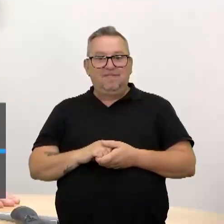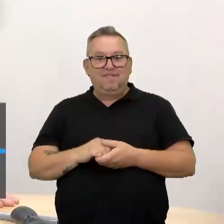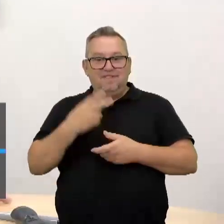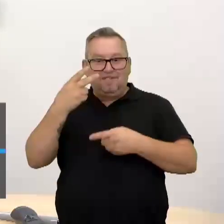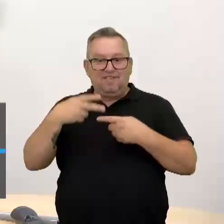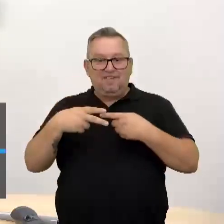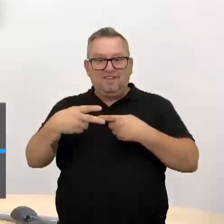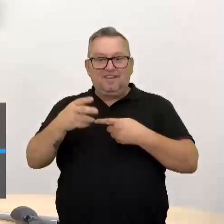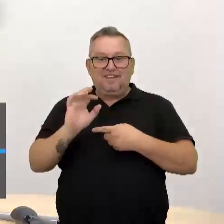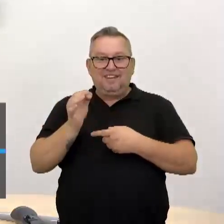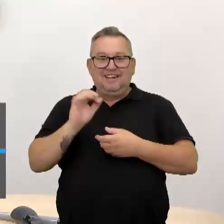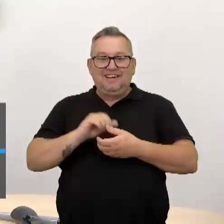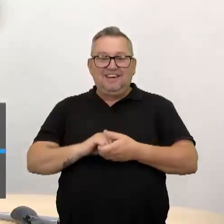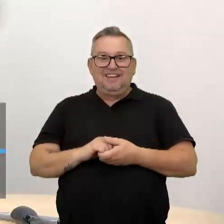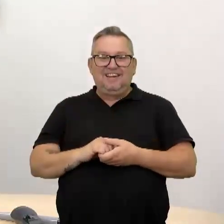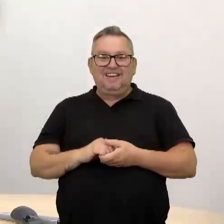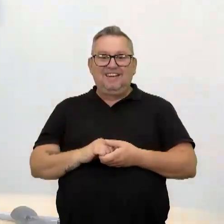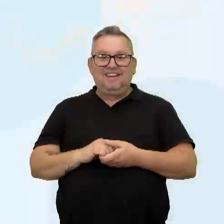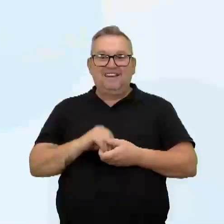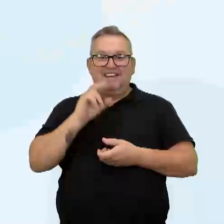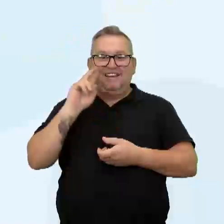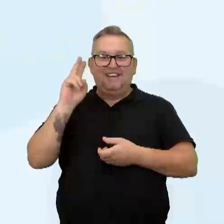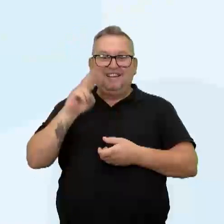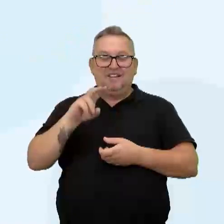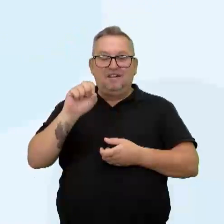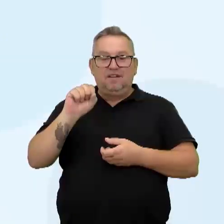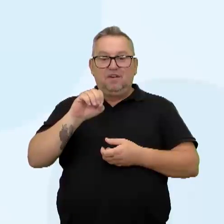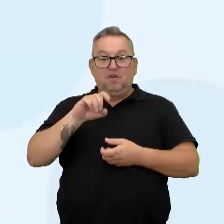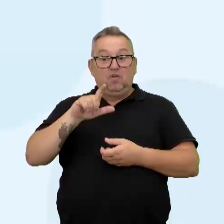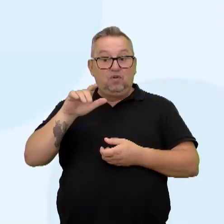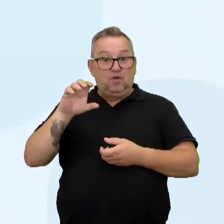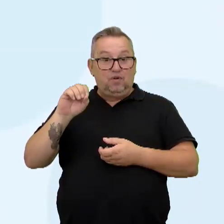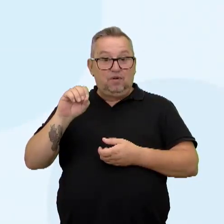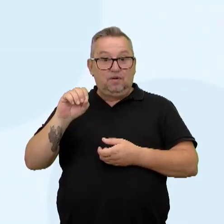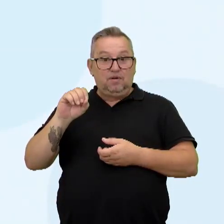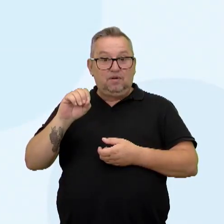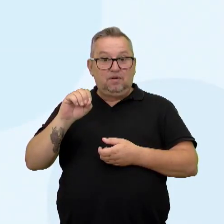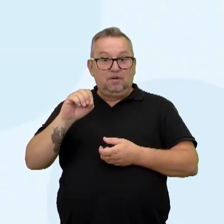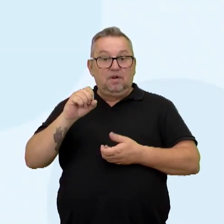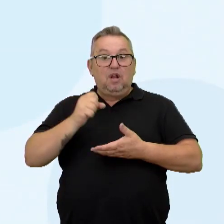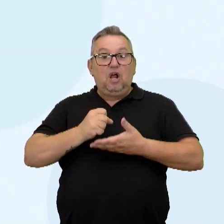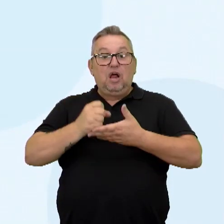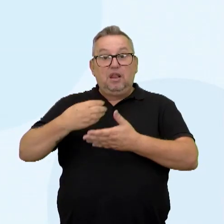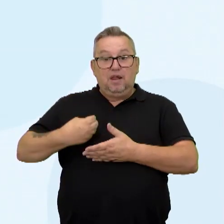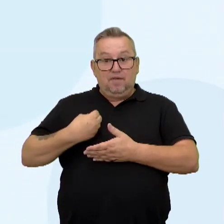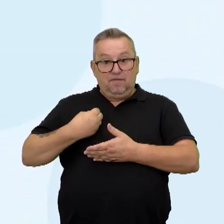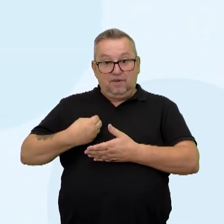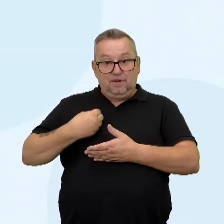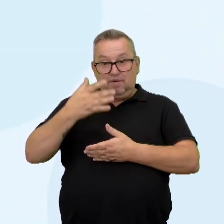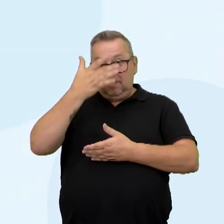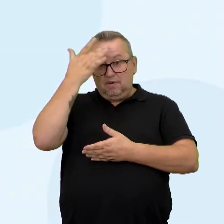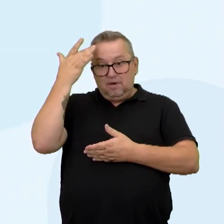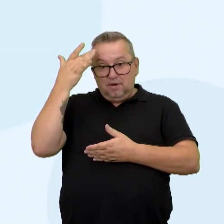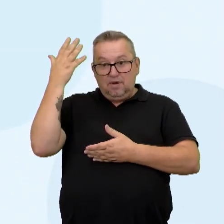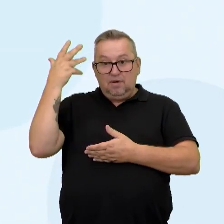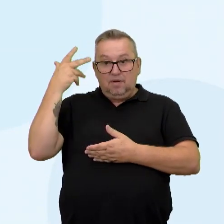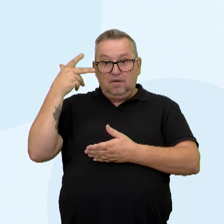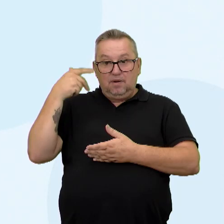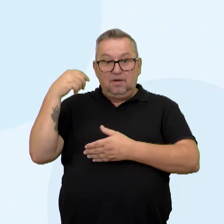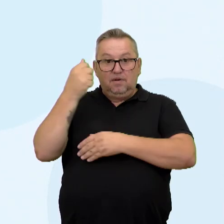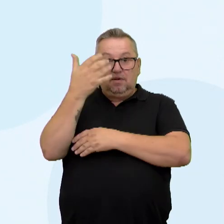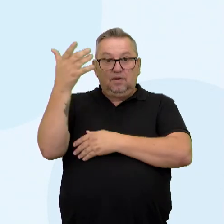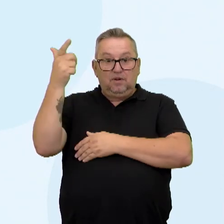semana consecutiva, já, hein? Vamos ver as funções do solo, vamos lá. Sustentação da vida e do habitat para pessoas,